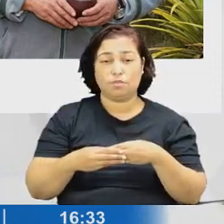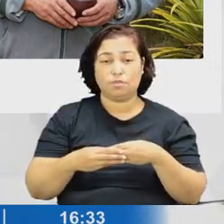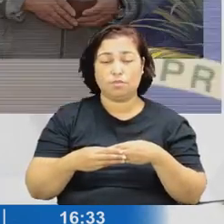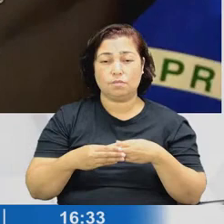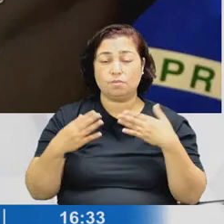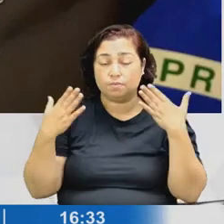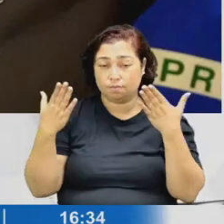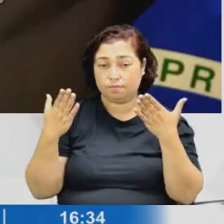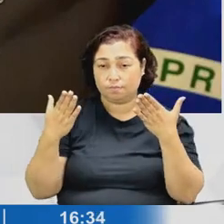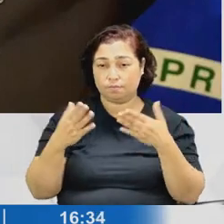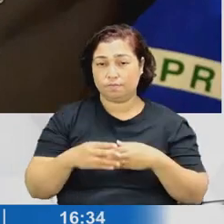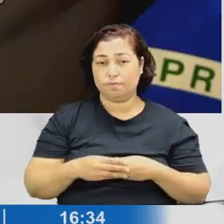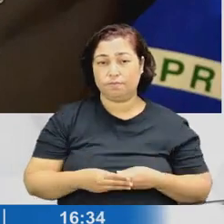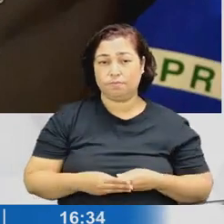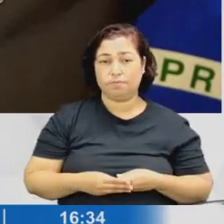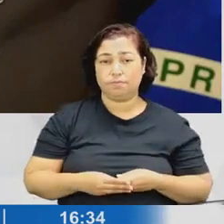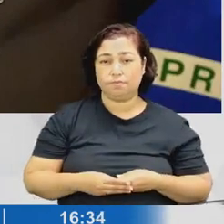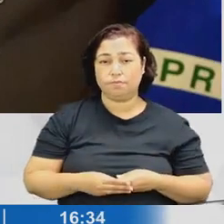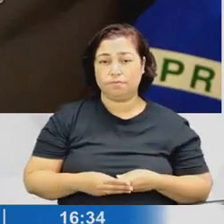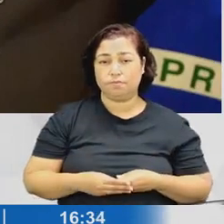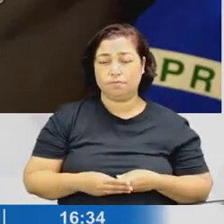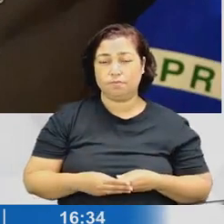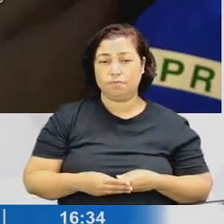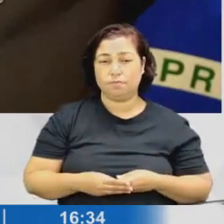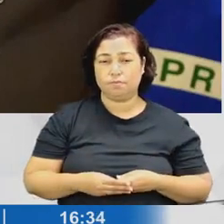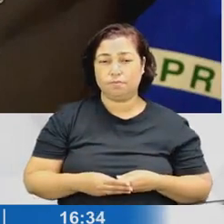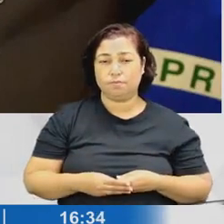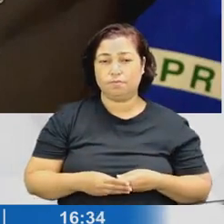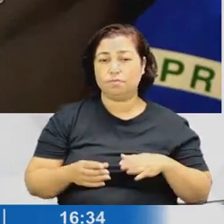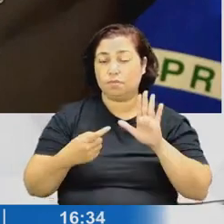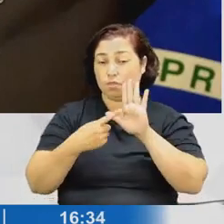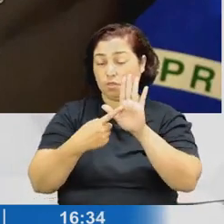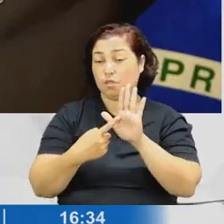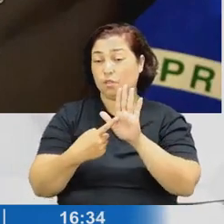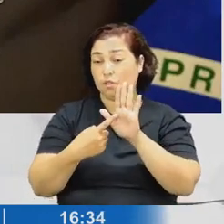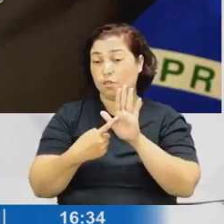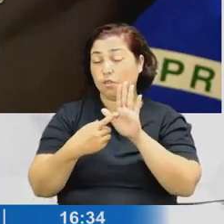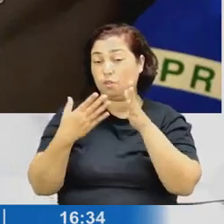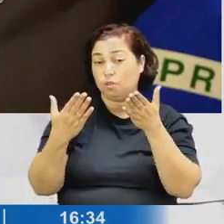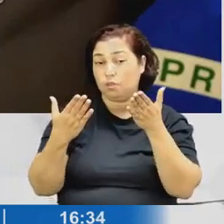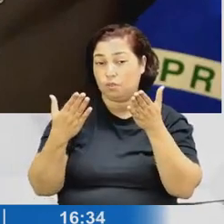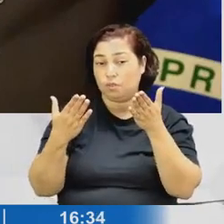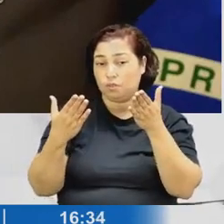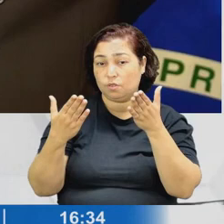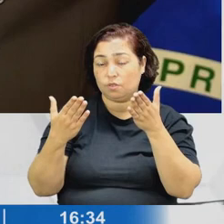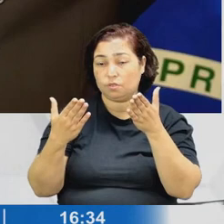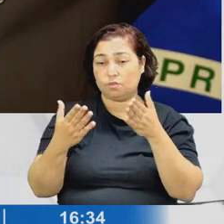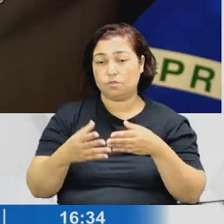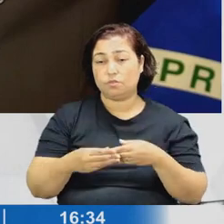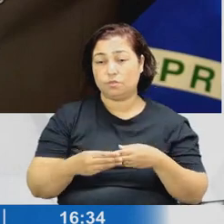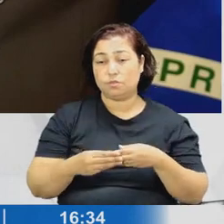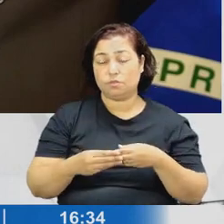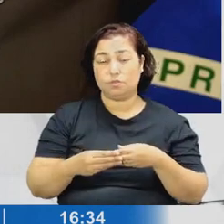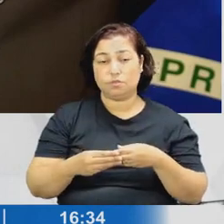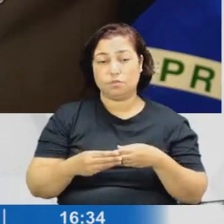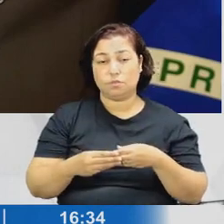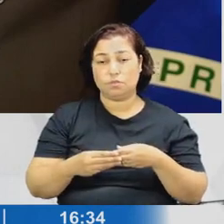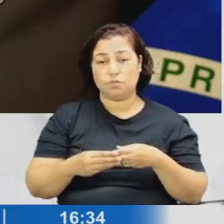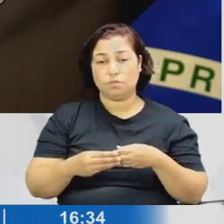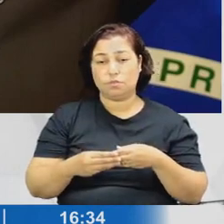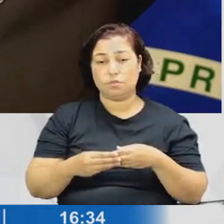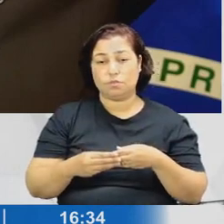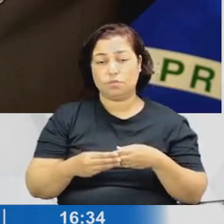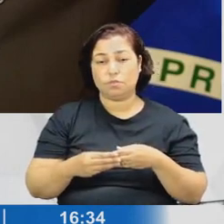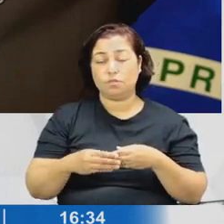povos reposicionamento de imagem Olha o reposicionamento de imagem cara como Brizola